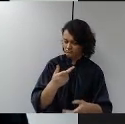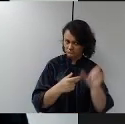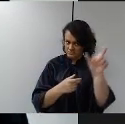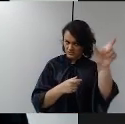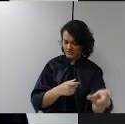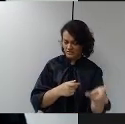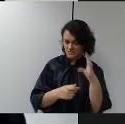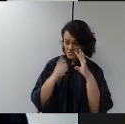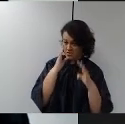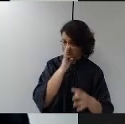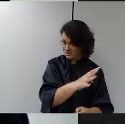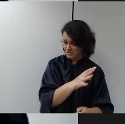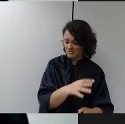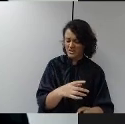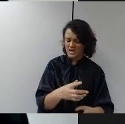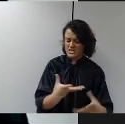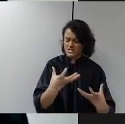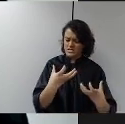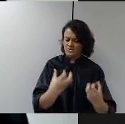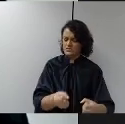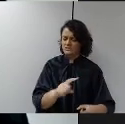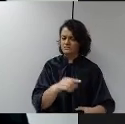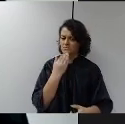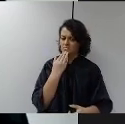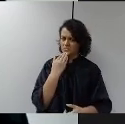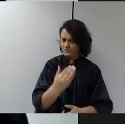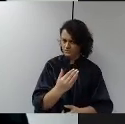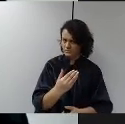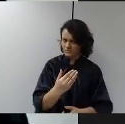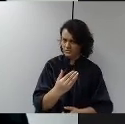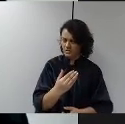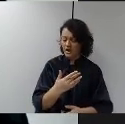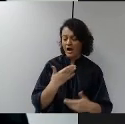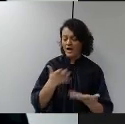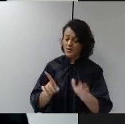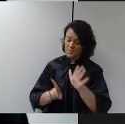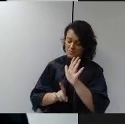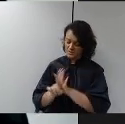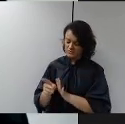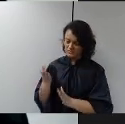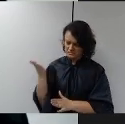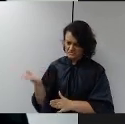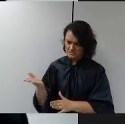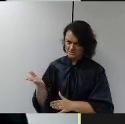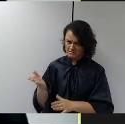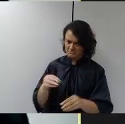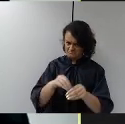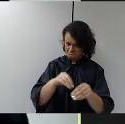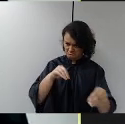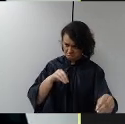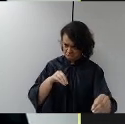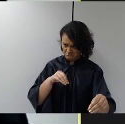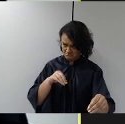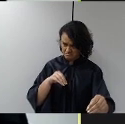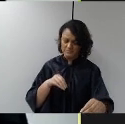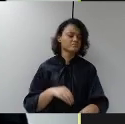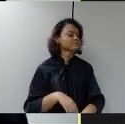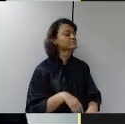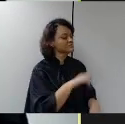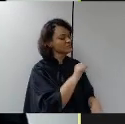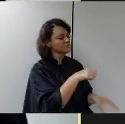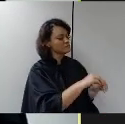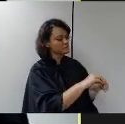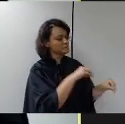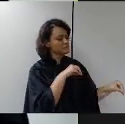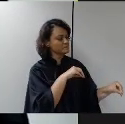especial. Eu indago se Vossa Excelência dispensa a sustentação oral. Claro, Excelência. Então,